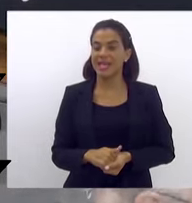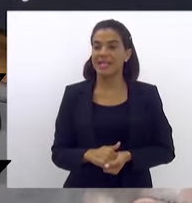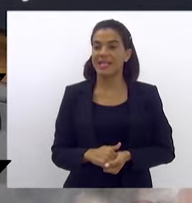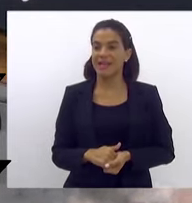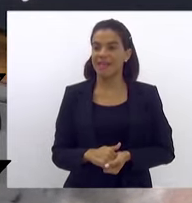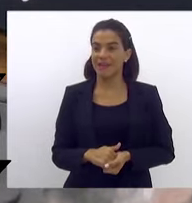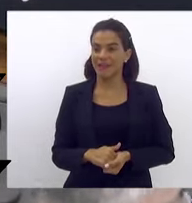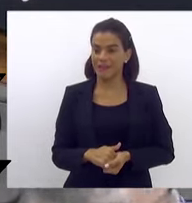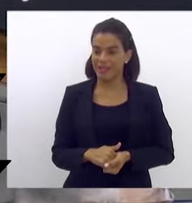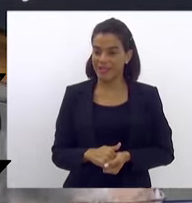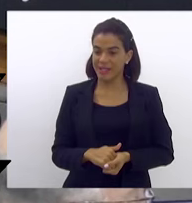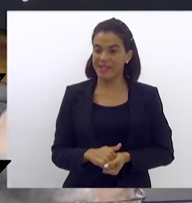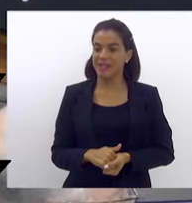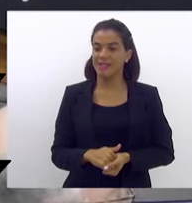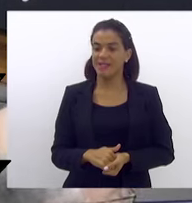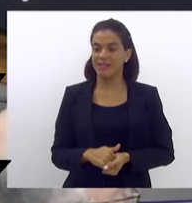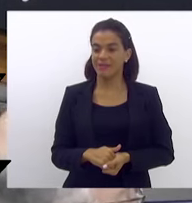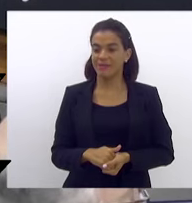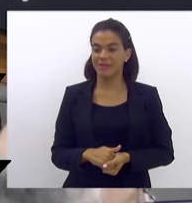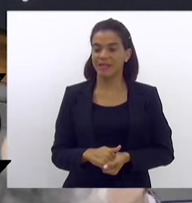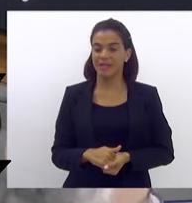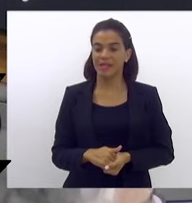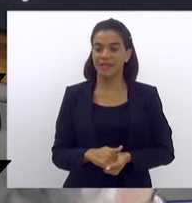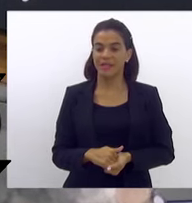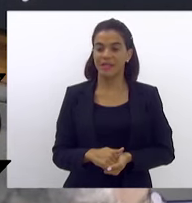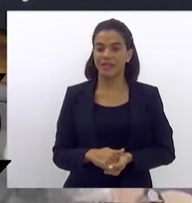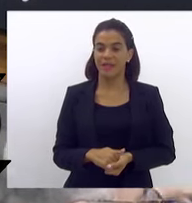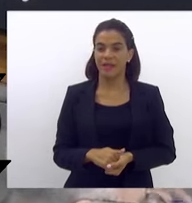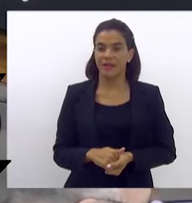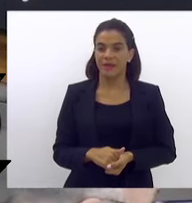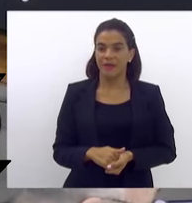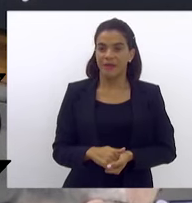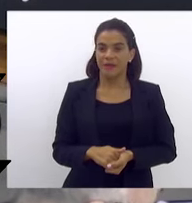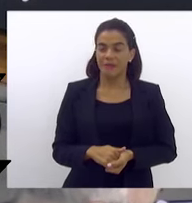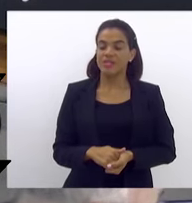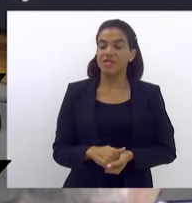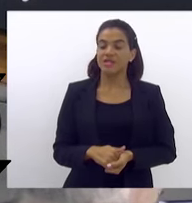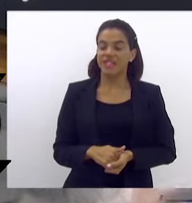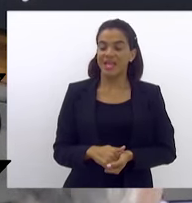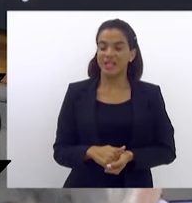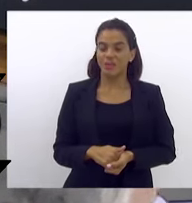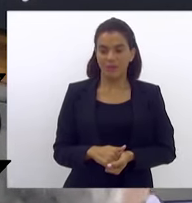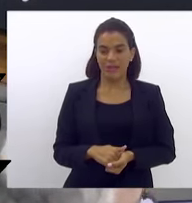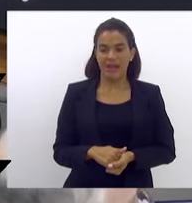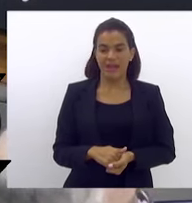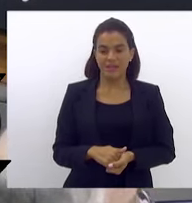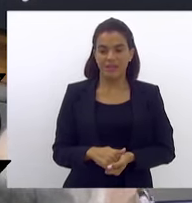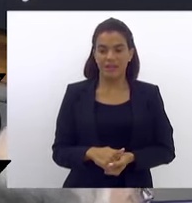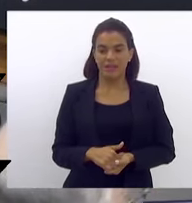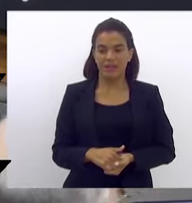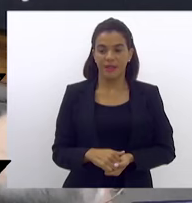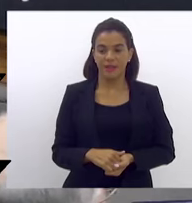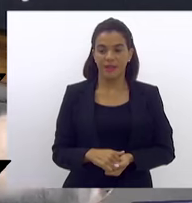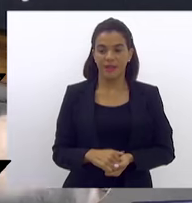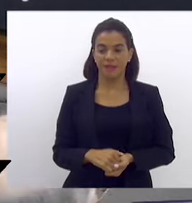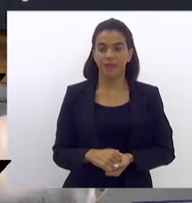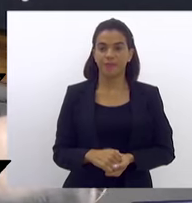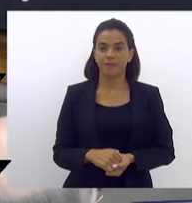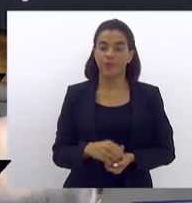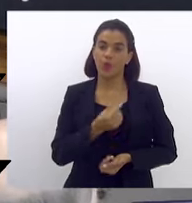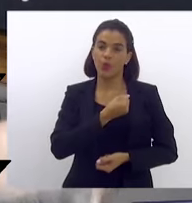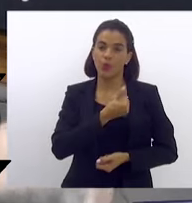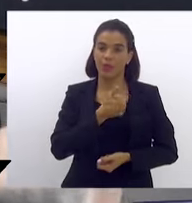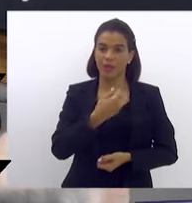na então ele é o chefe da Consultoria de orçamento da mesa número